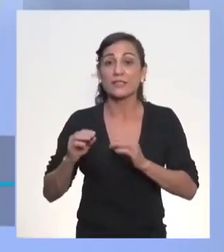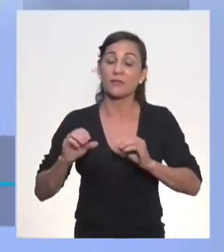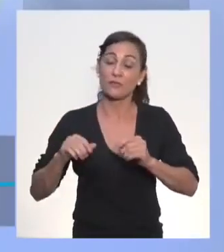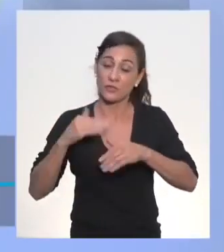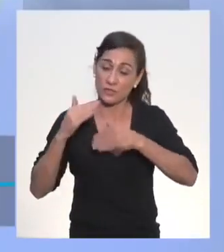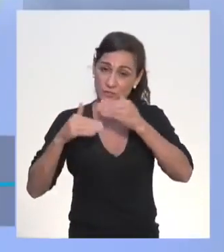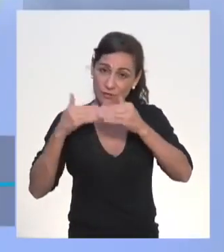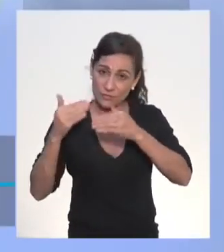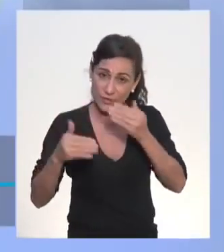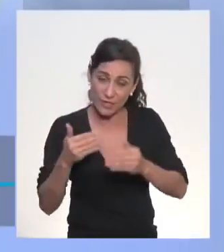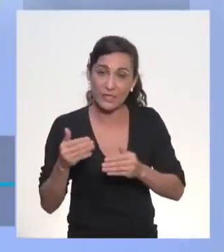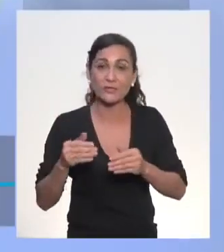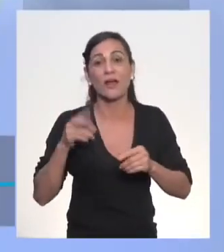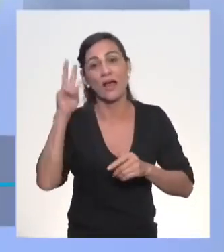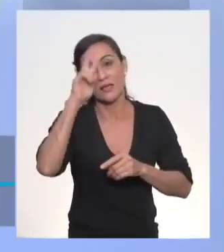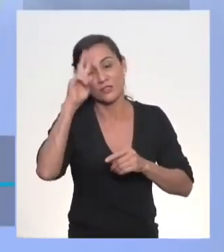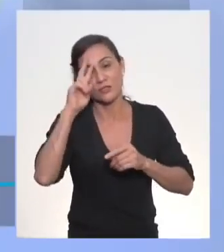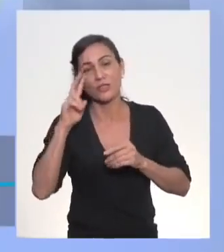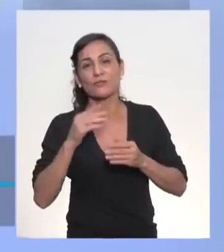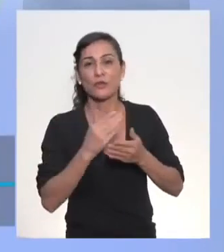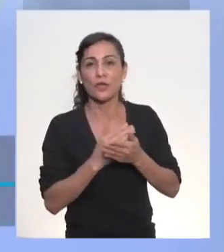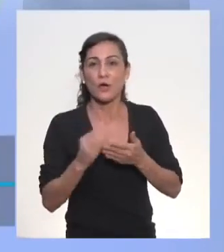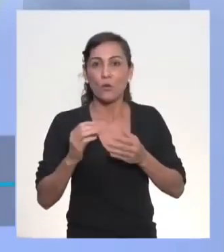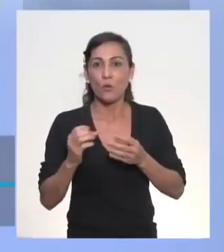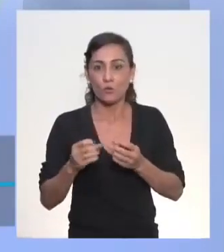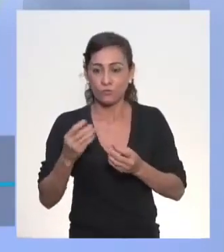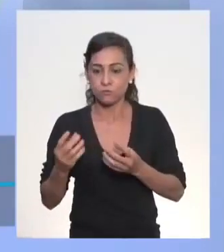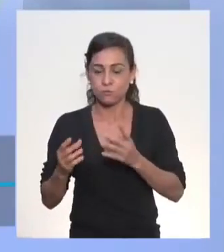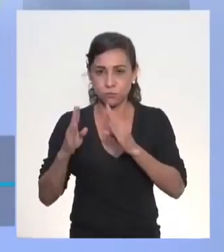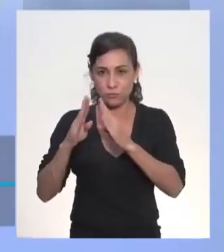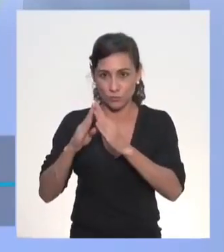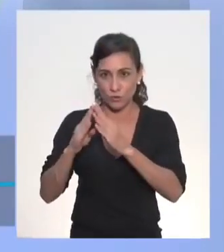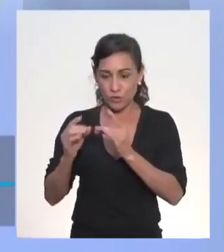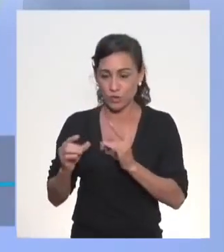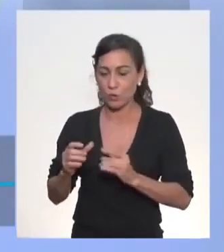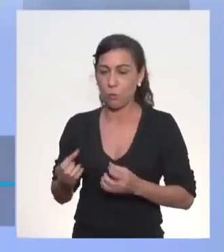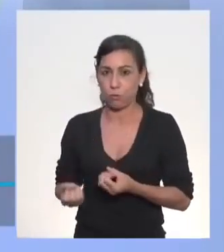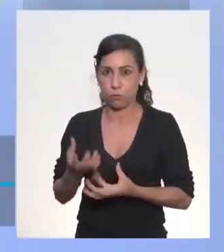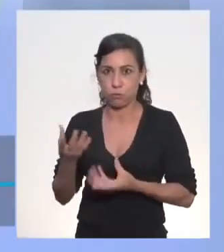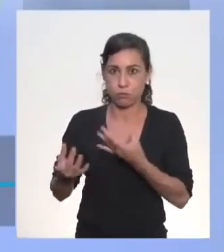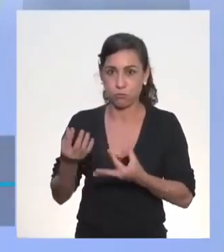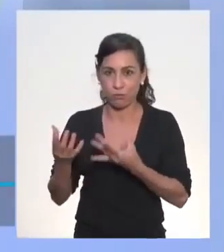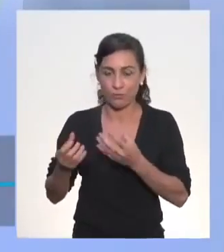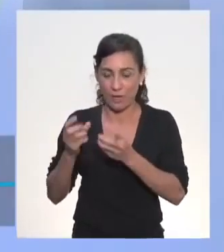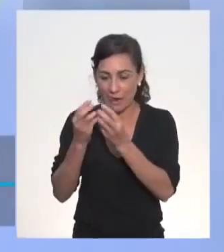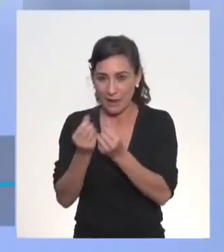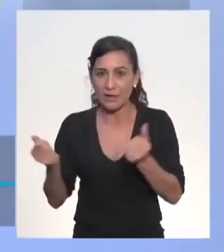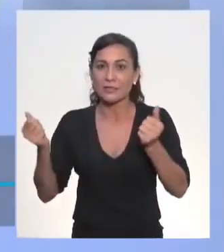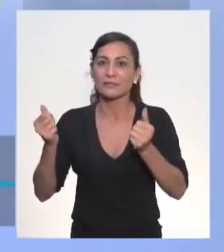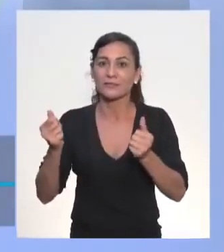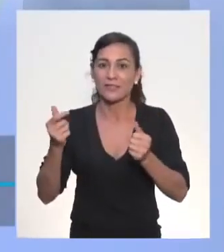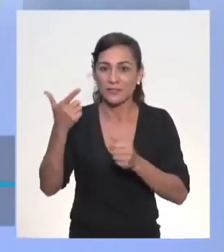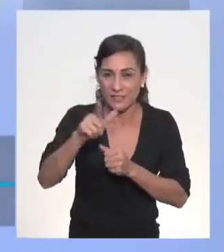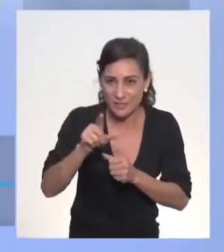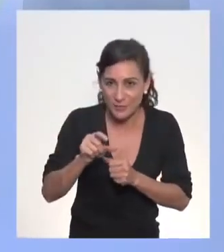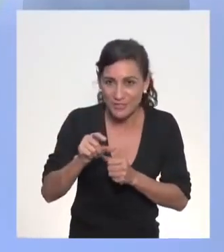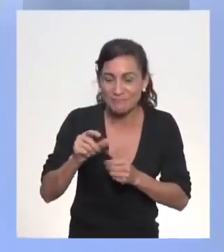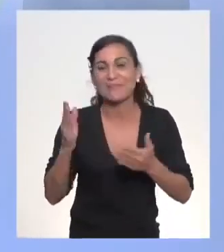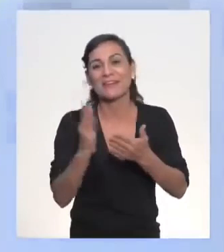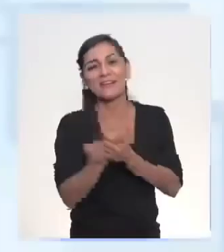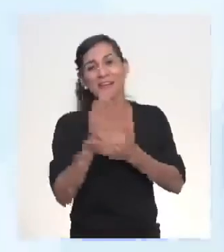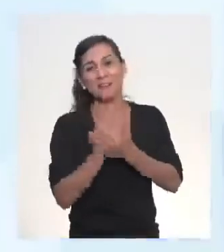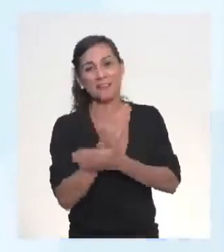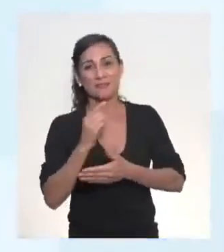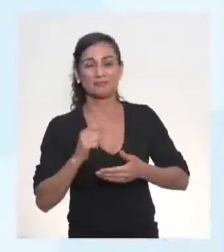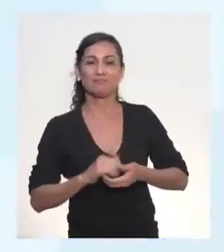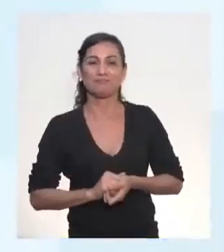cortiço, as histórias vão acontecendo, o cortiço pega fogo. Spoiler, o cortiço pega fogo. O que acontece depois? Leia o livro. Na tela,